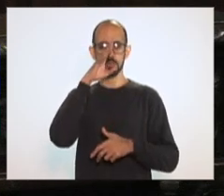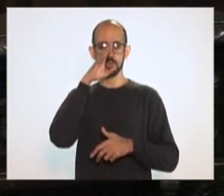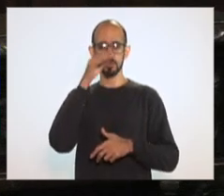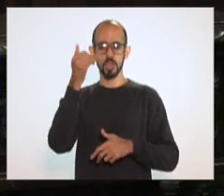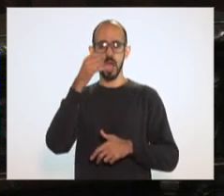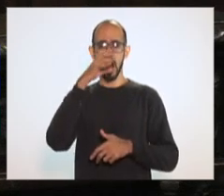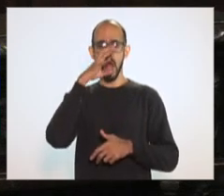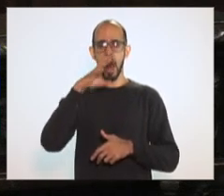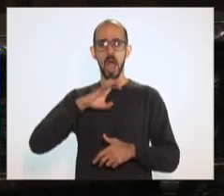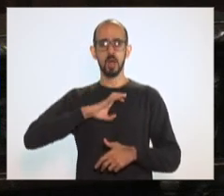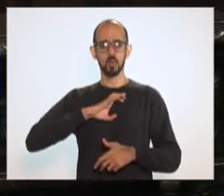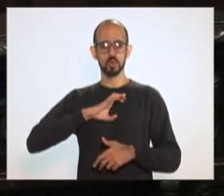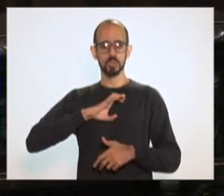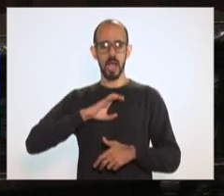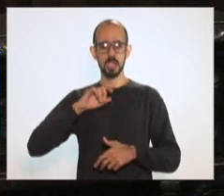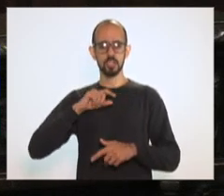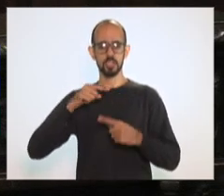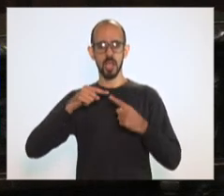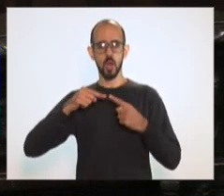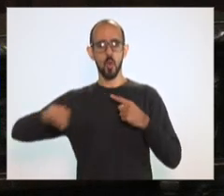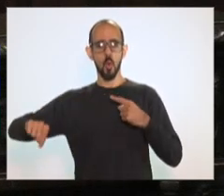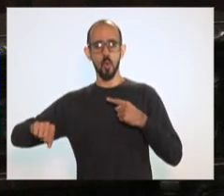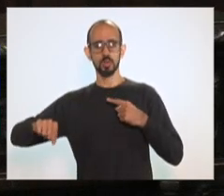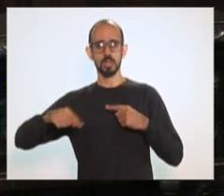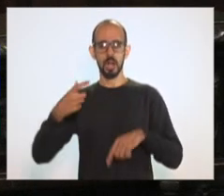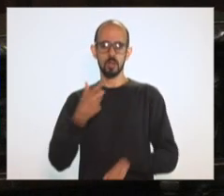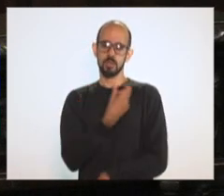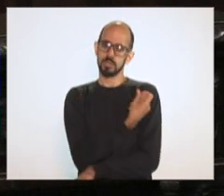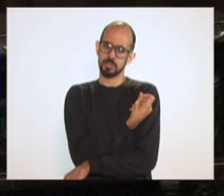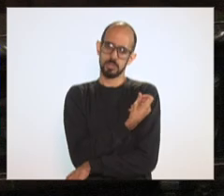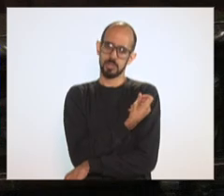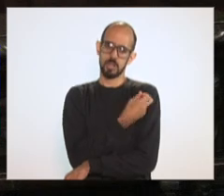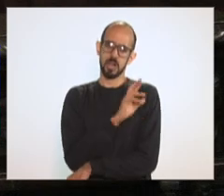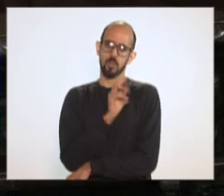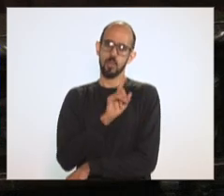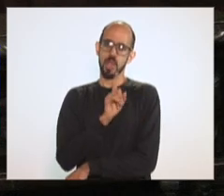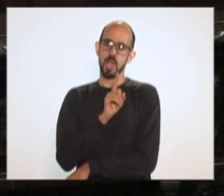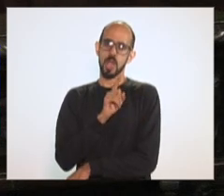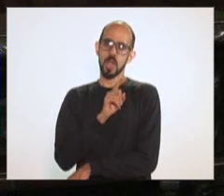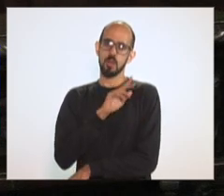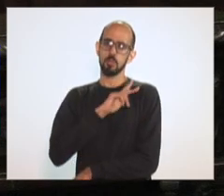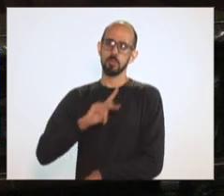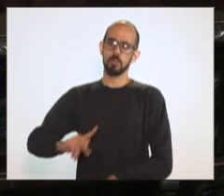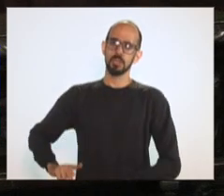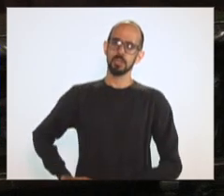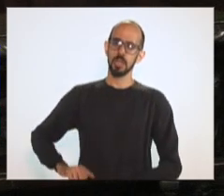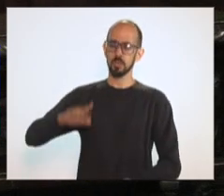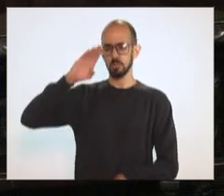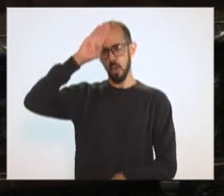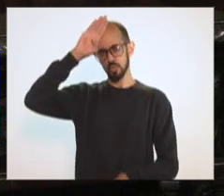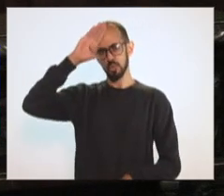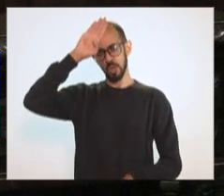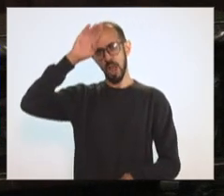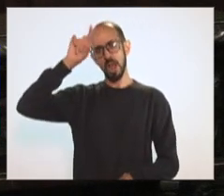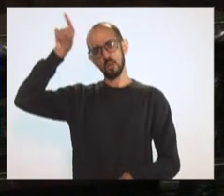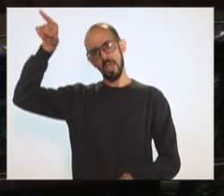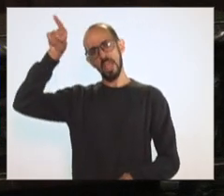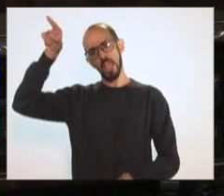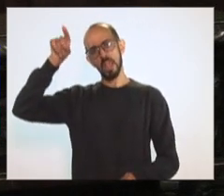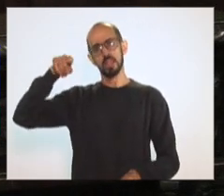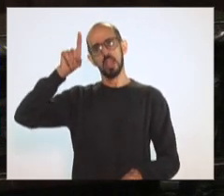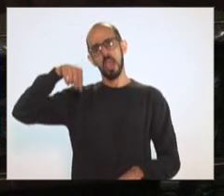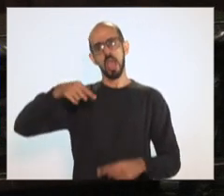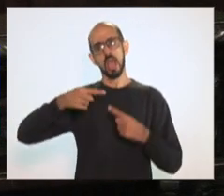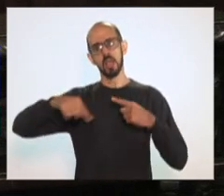contra a vacina. Contra a vacina é o presidente da República, o Bolsonaro, que construiu